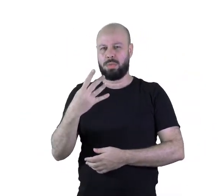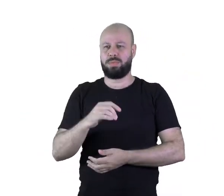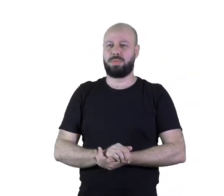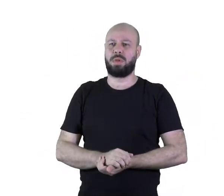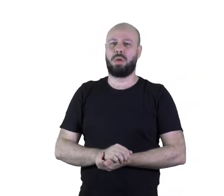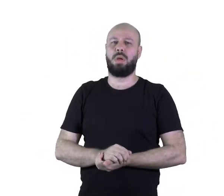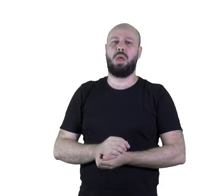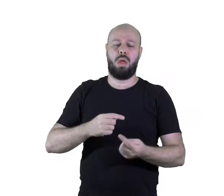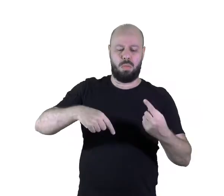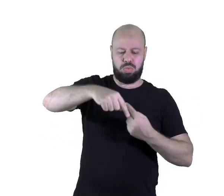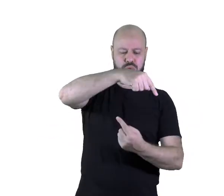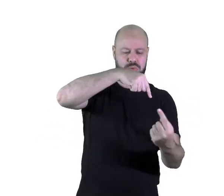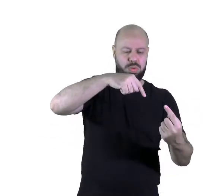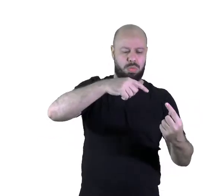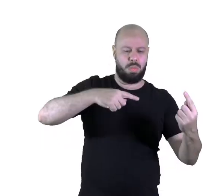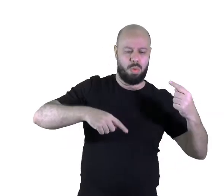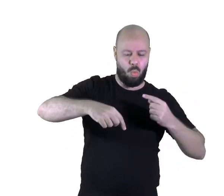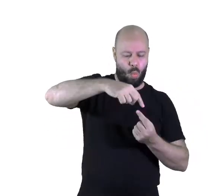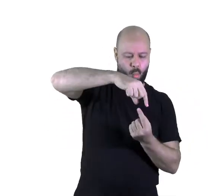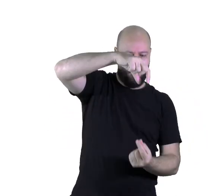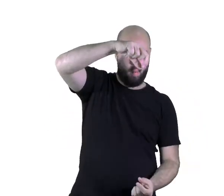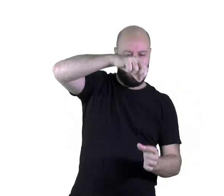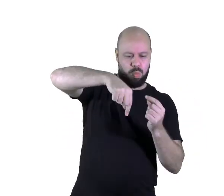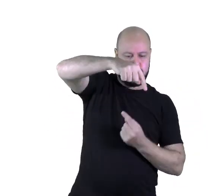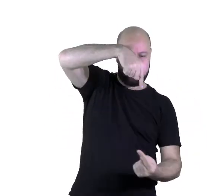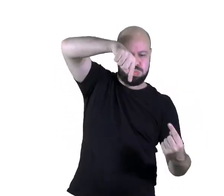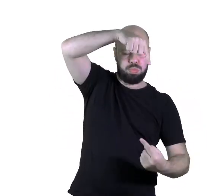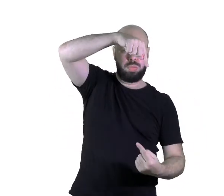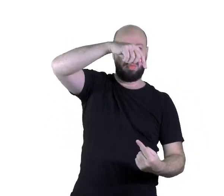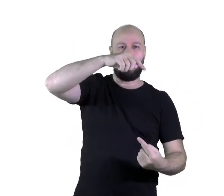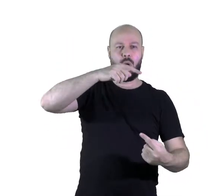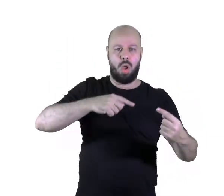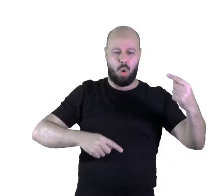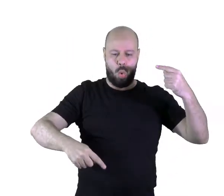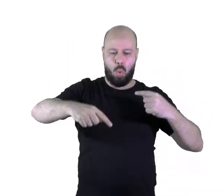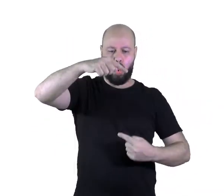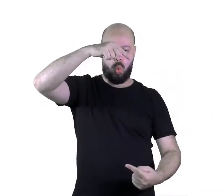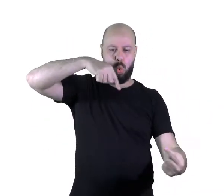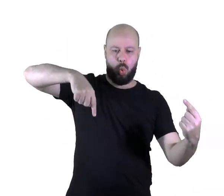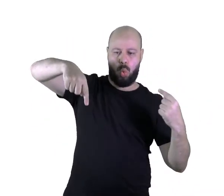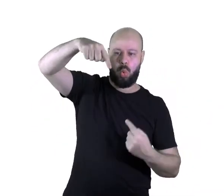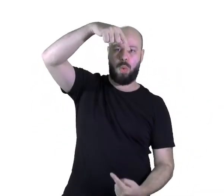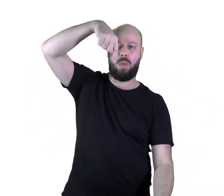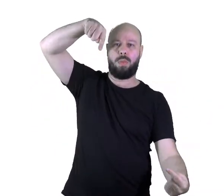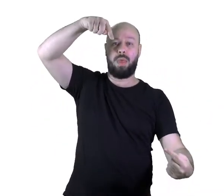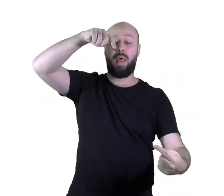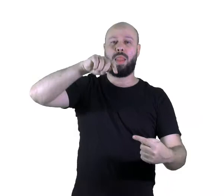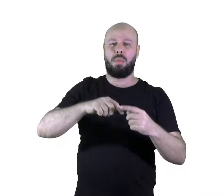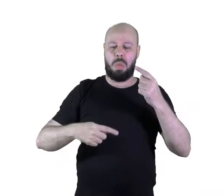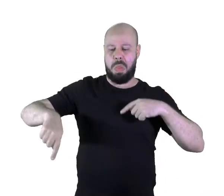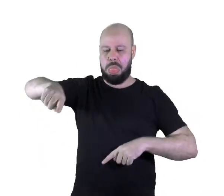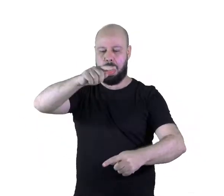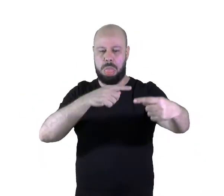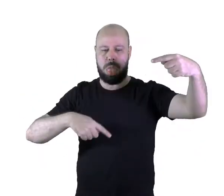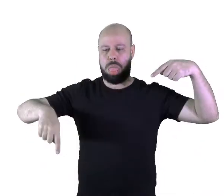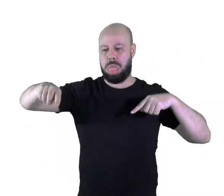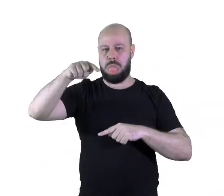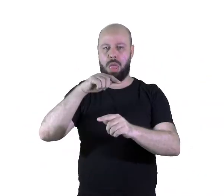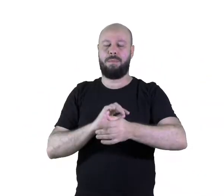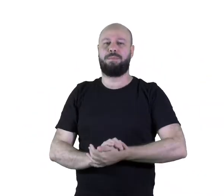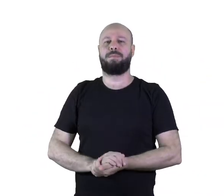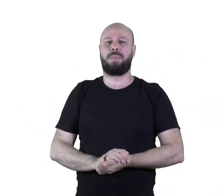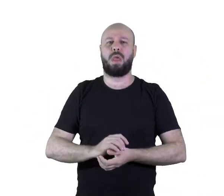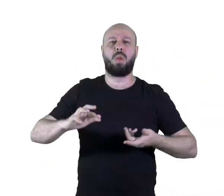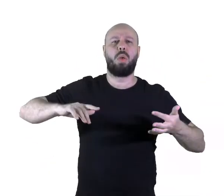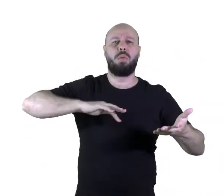espiral, espiral barrada, elíptica ou irregular. No universo existem mais ou menos,